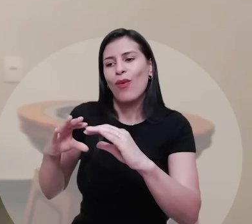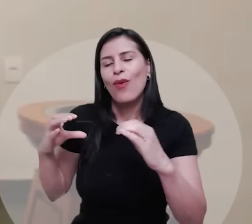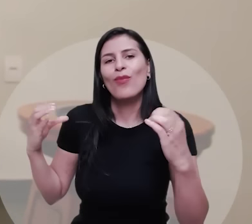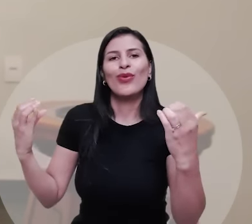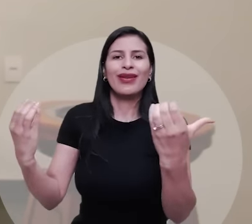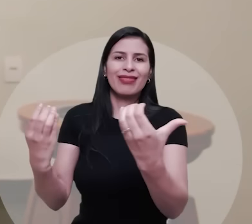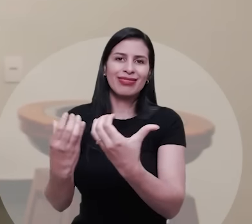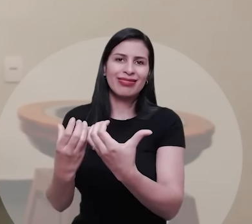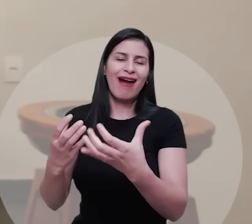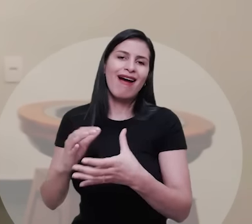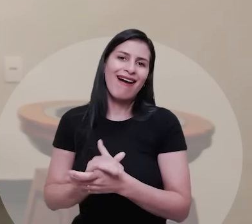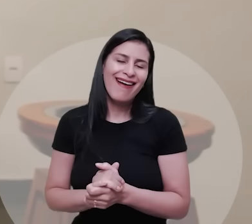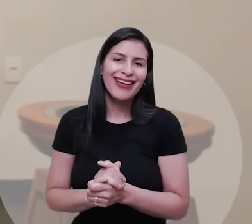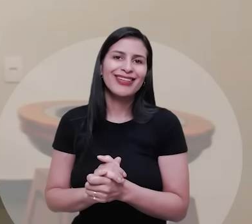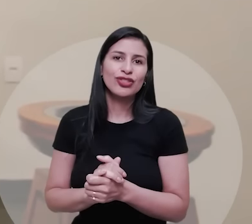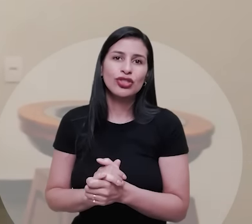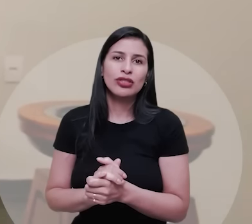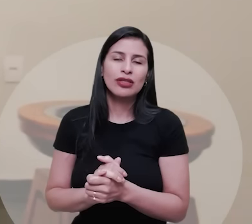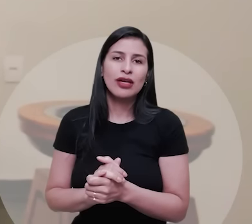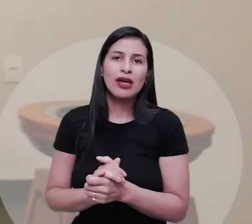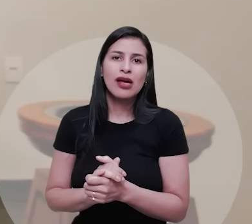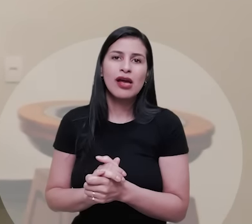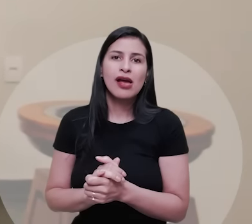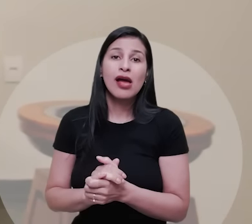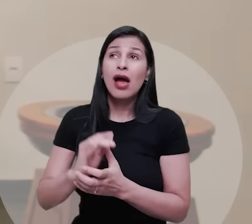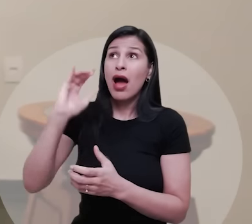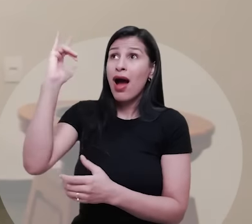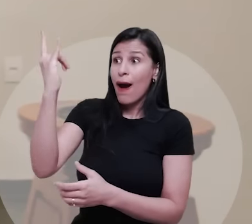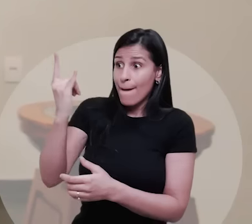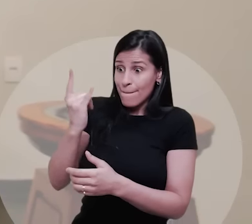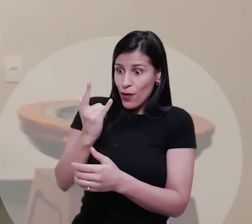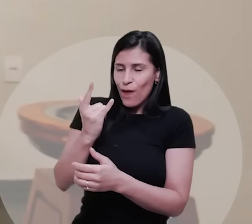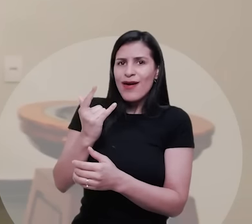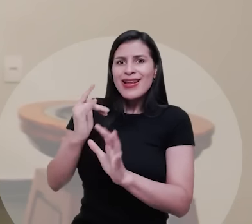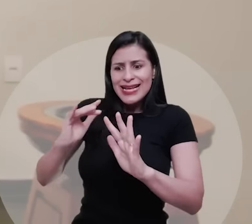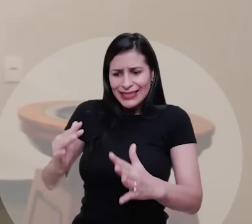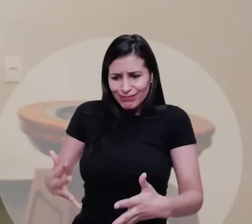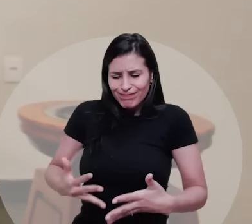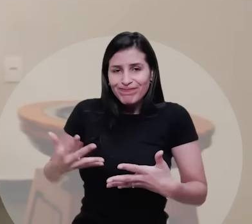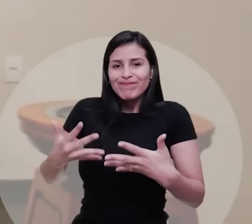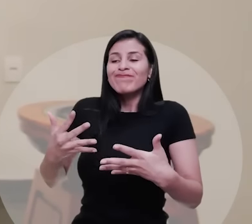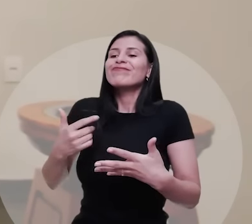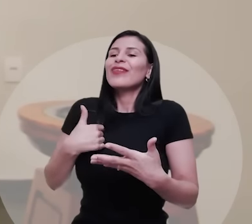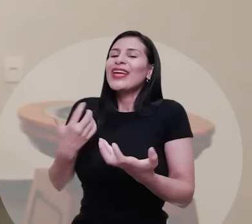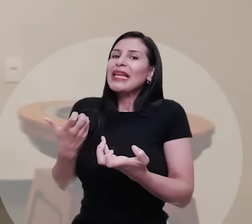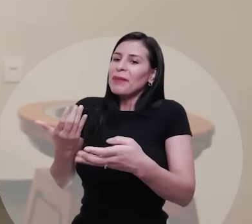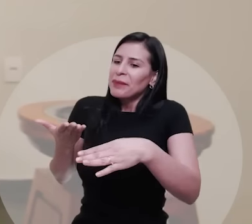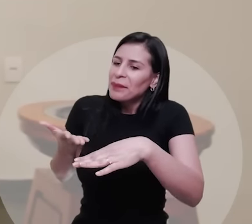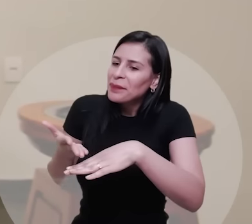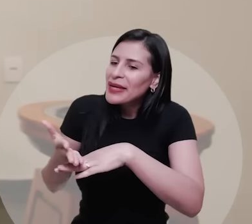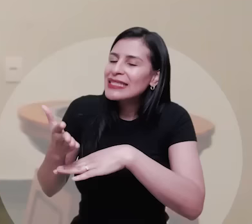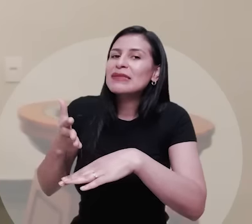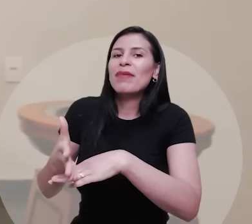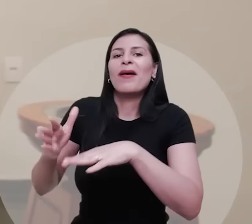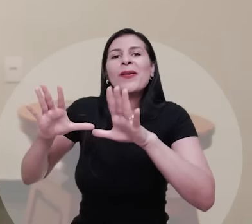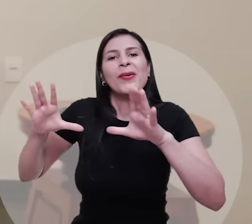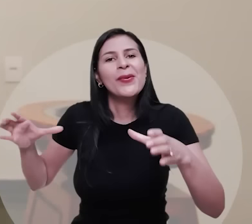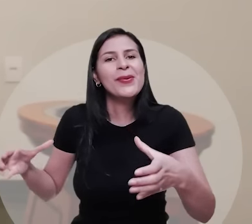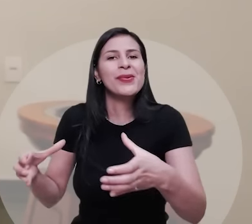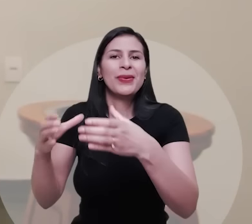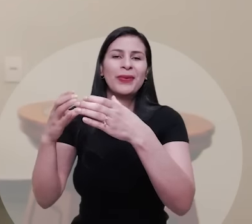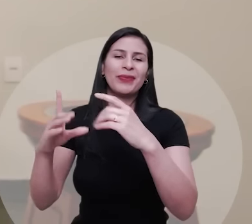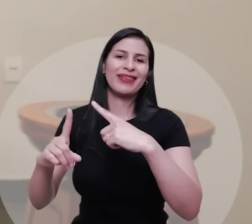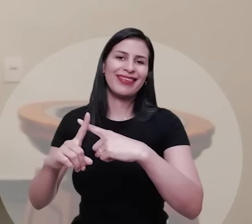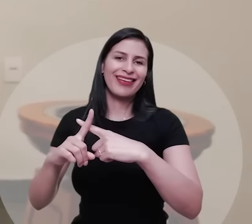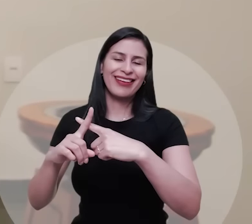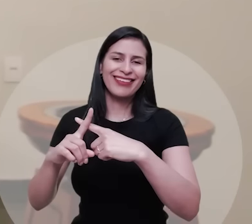me impulsiona para dentro da comunidade. Há sinais visíveis e práticos daqueles que são